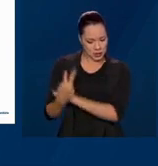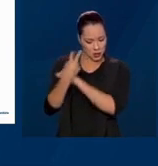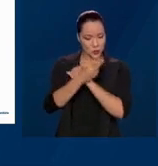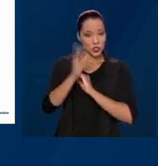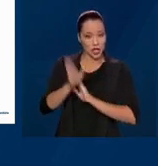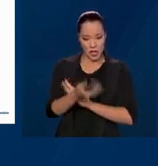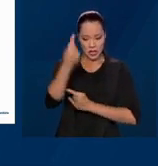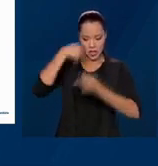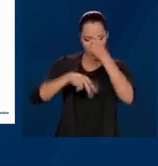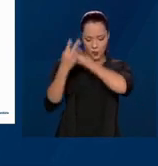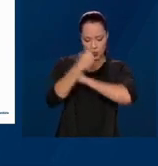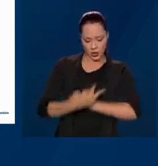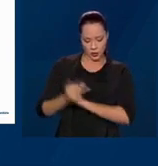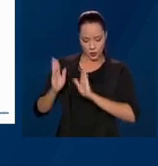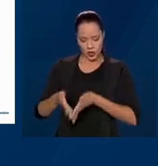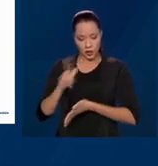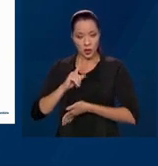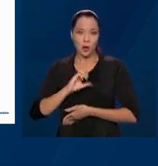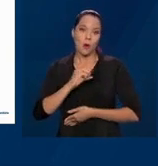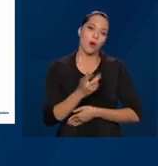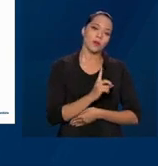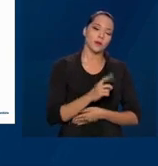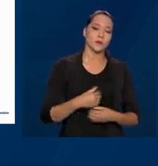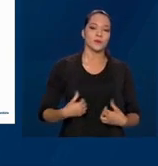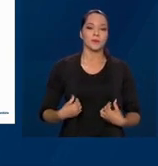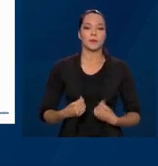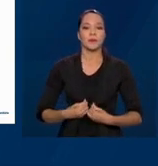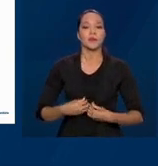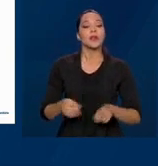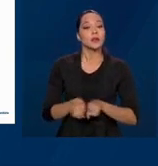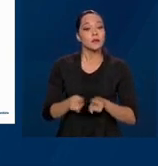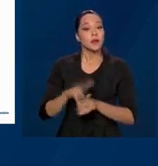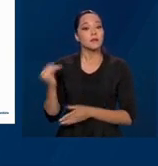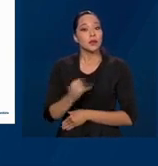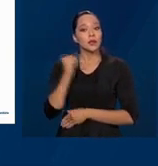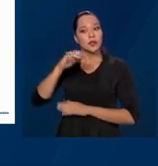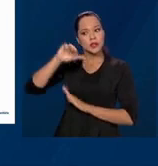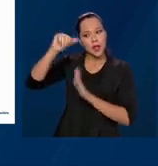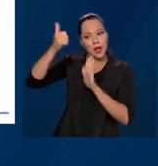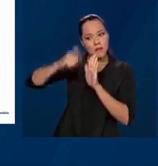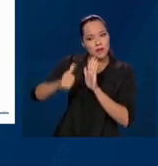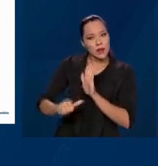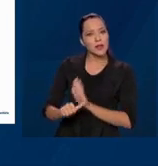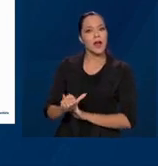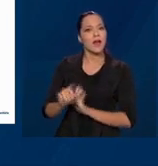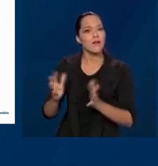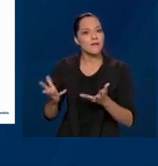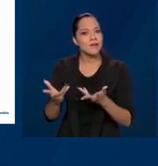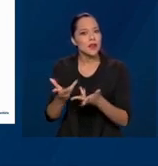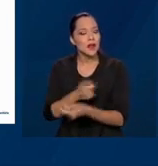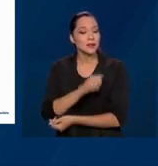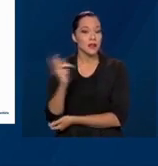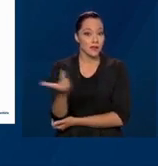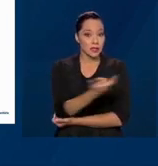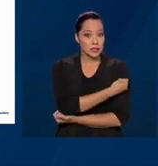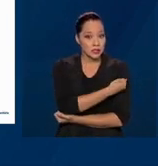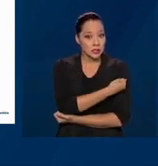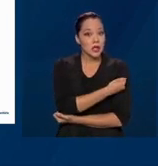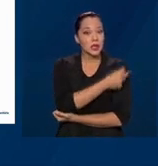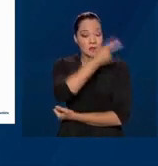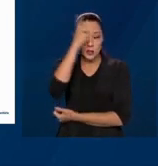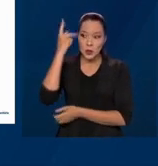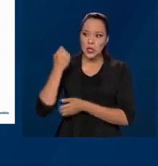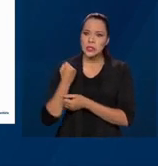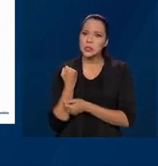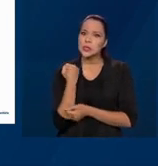não. Além disso, avaliar a eficácia da vacina em casos graves de